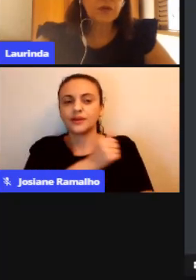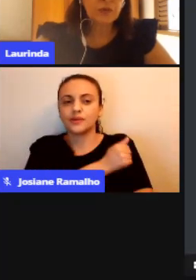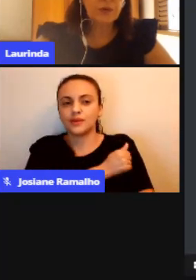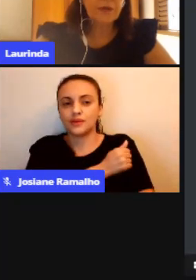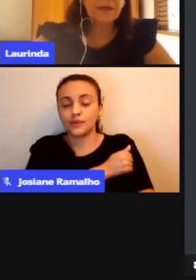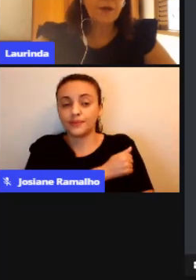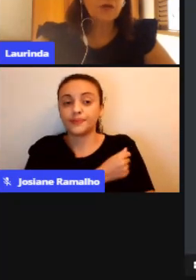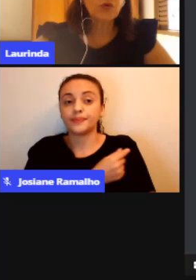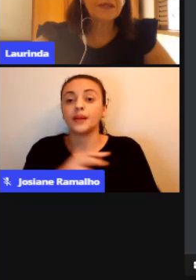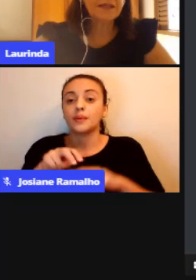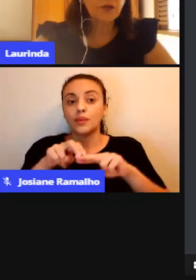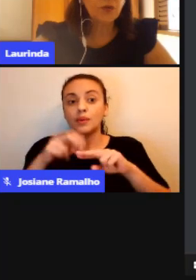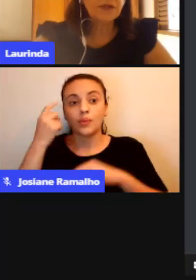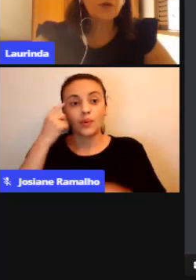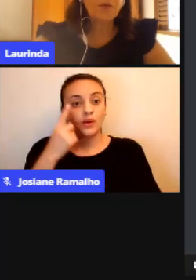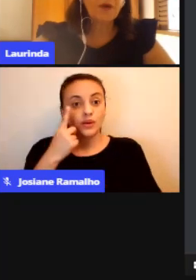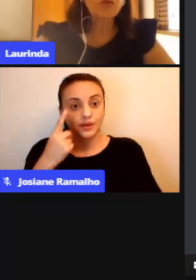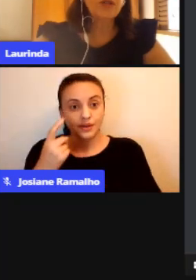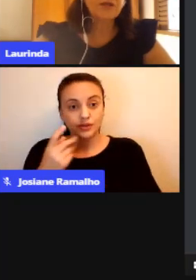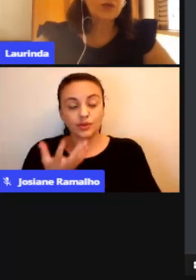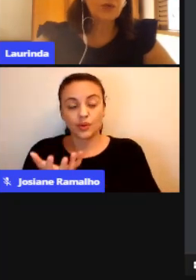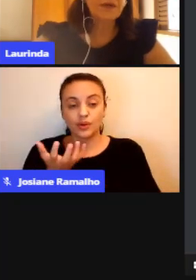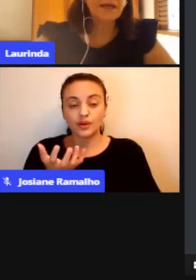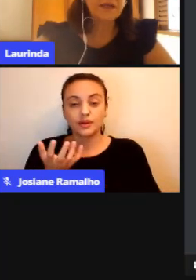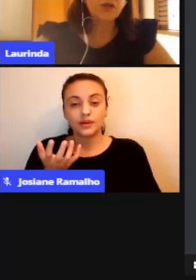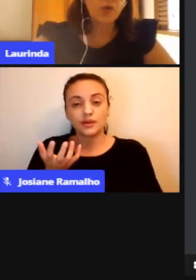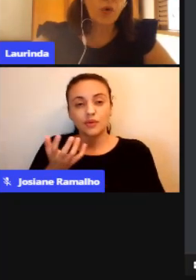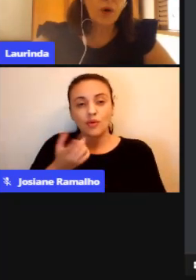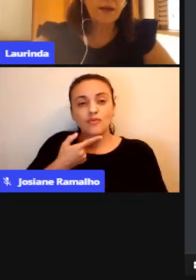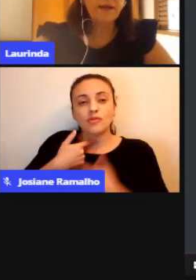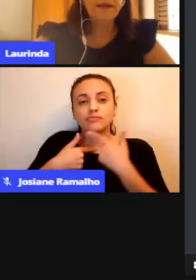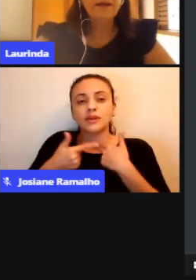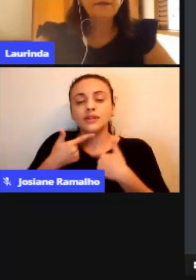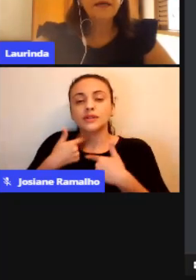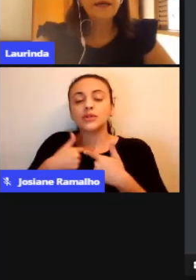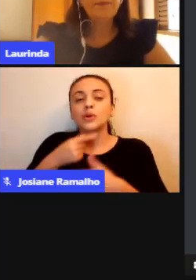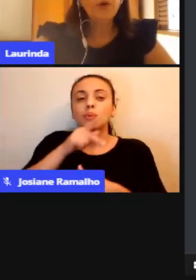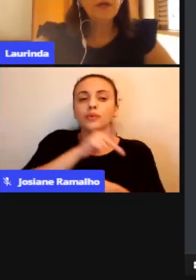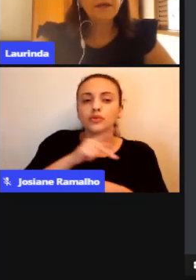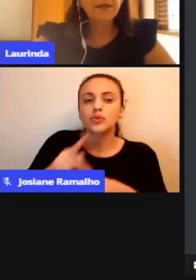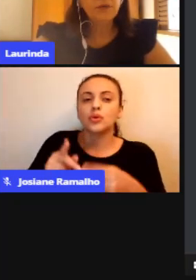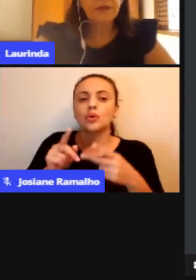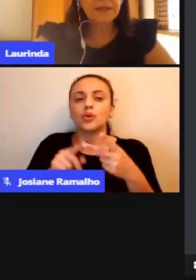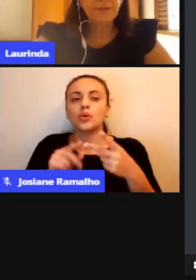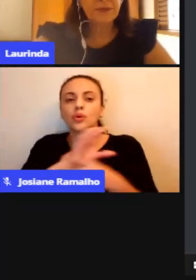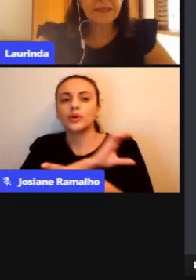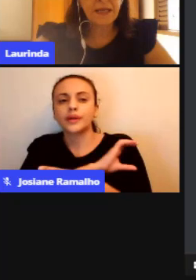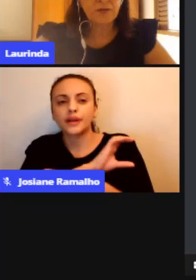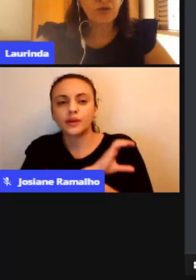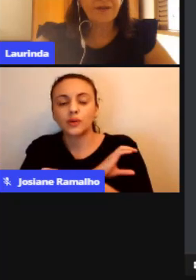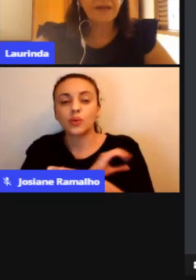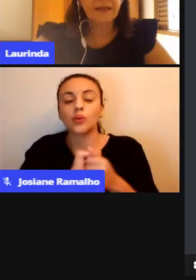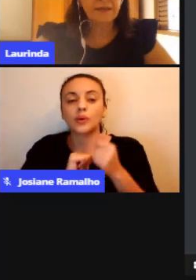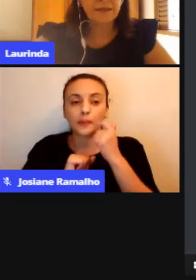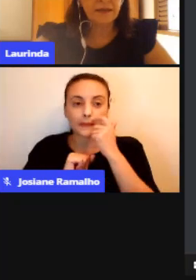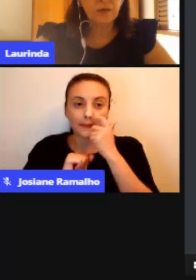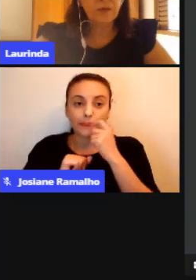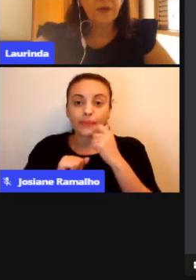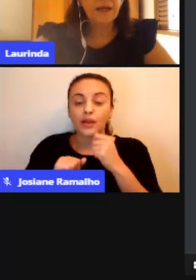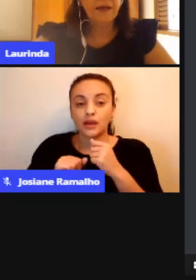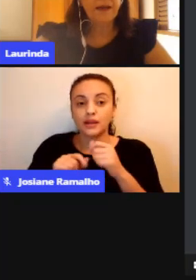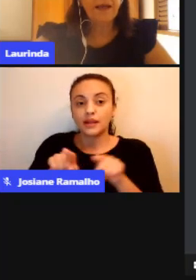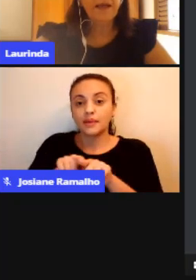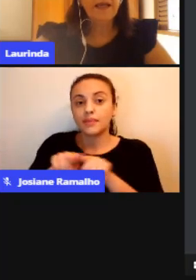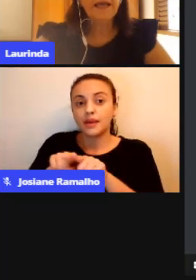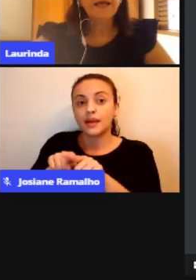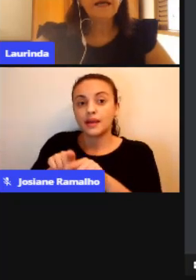que o professor, né, os coordenadores, como é um gestor lá na escola, estar apoiando esse processo de